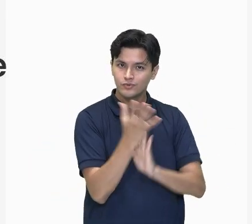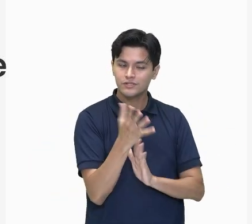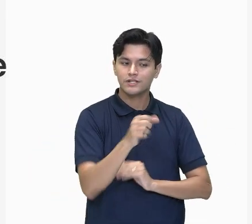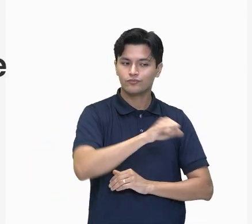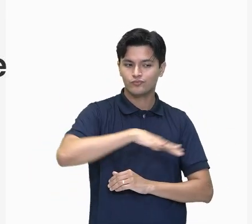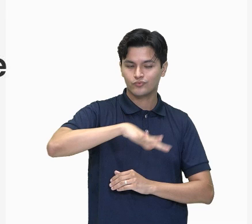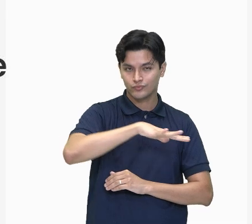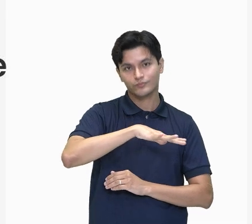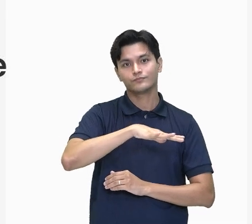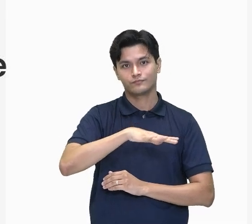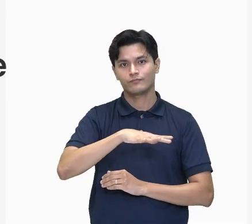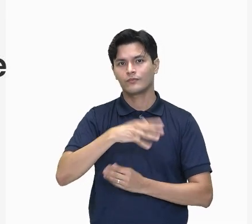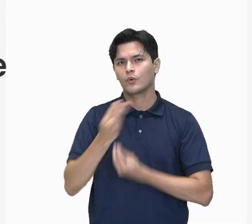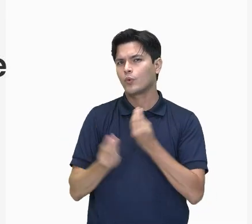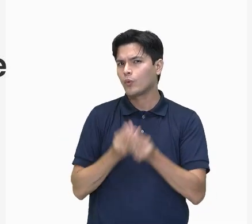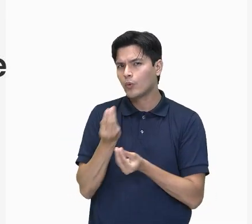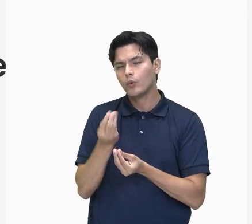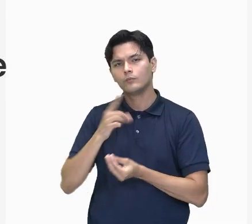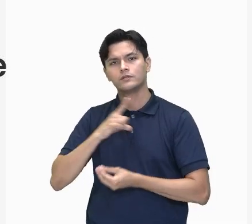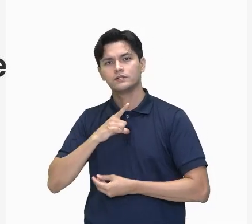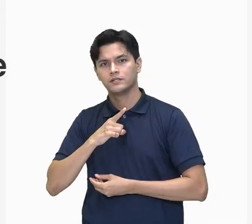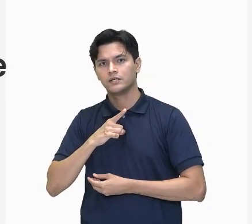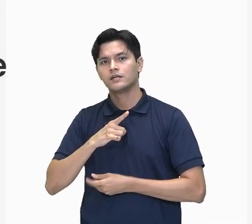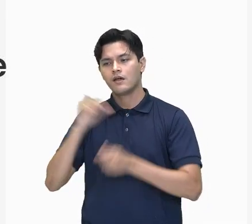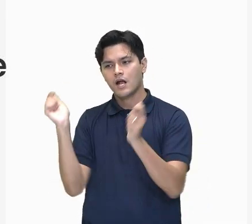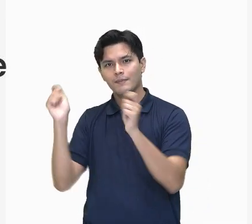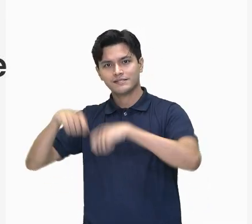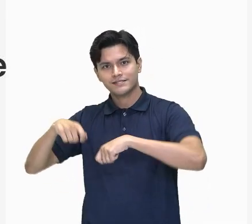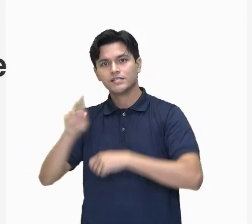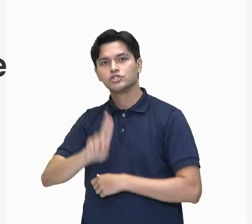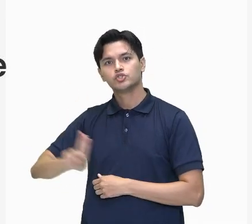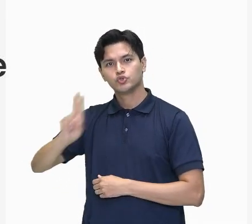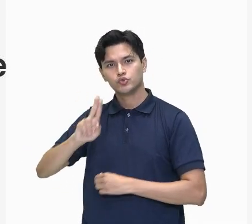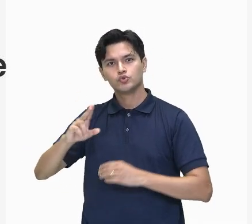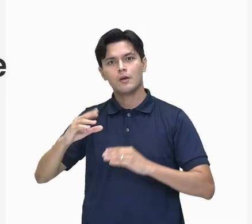é inferior ao tempo de reposição.